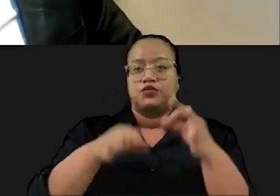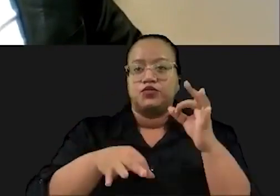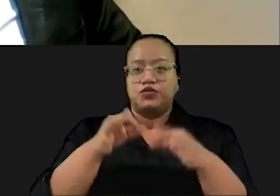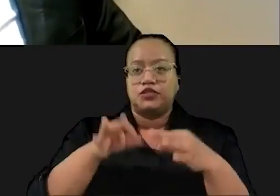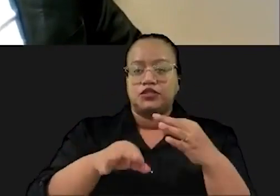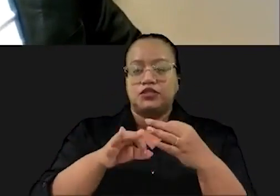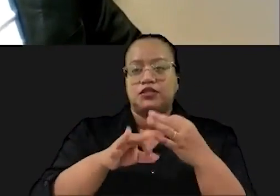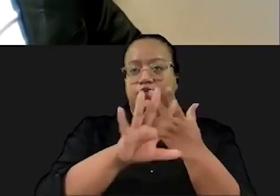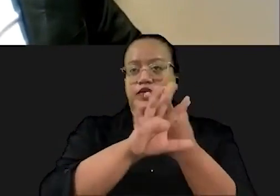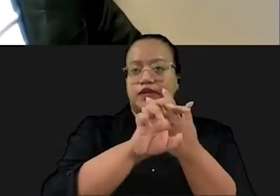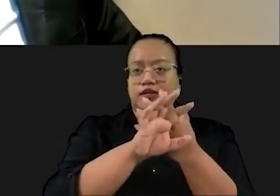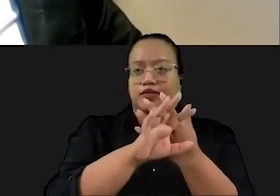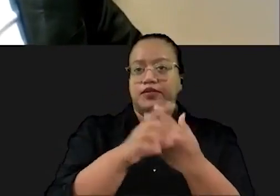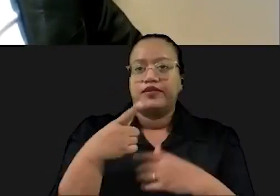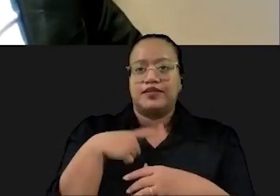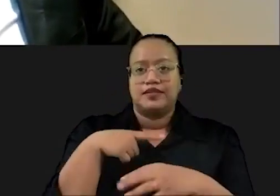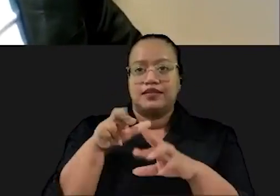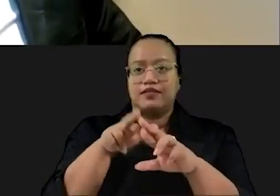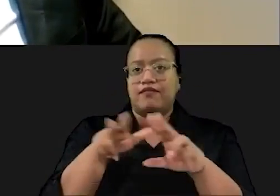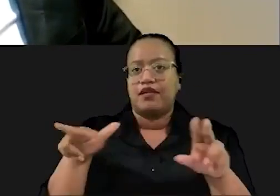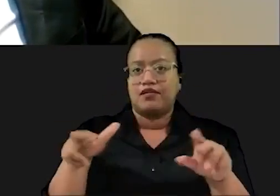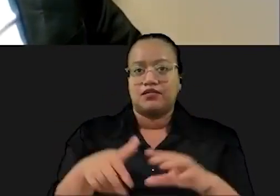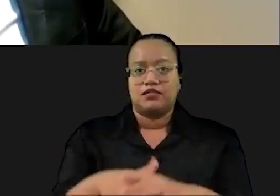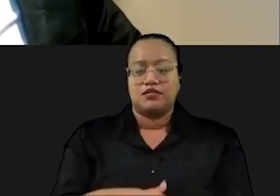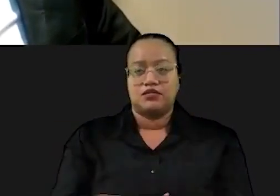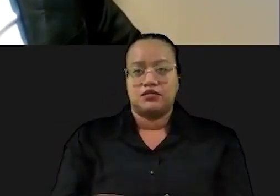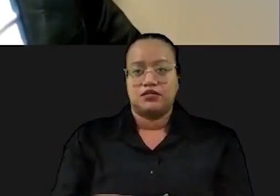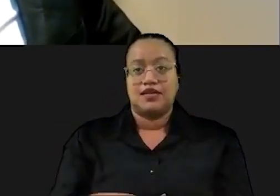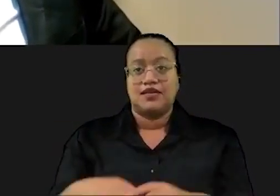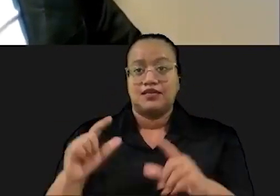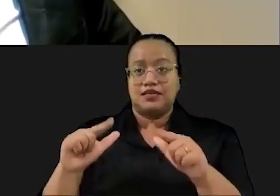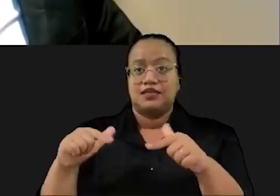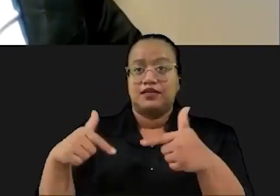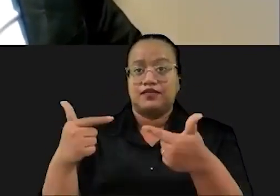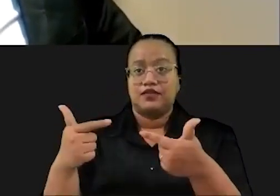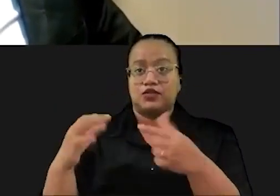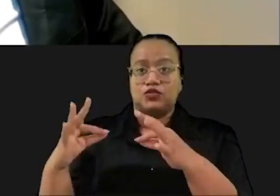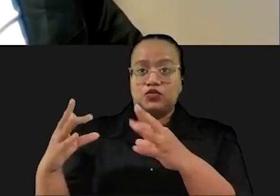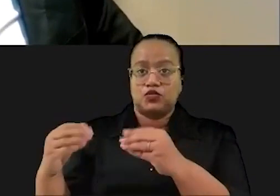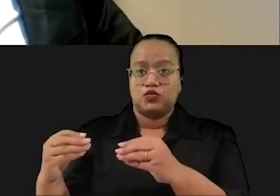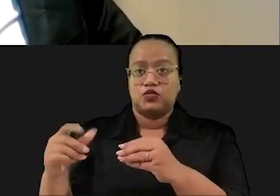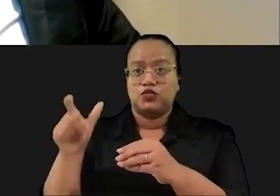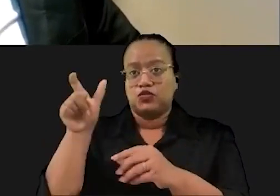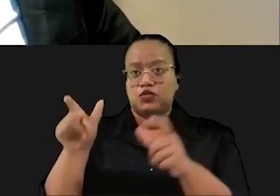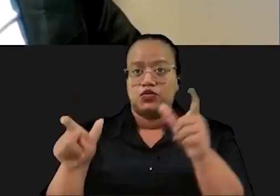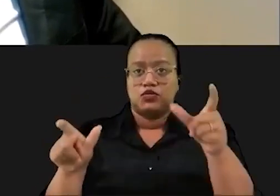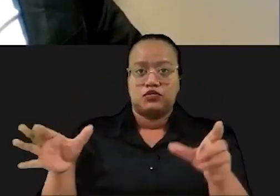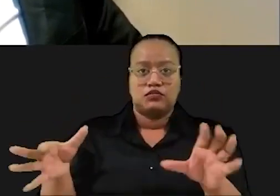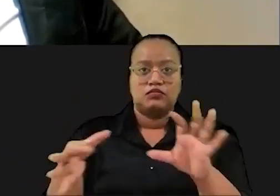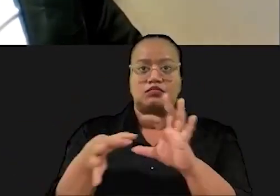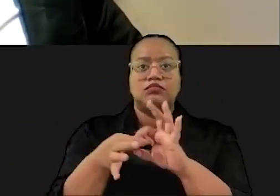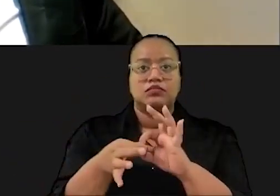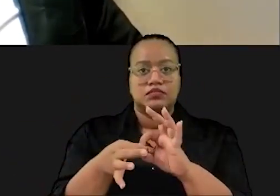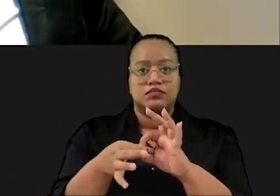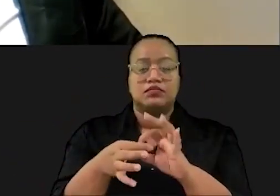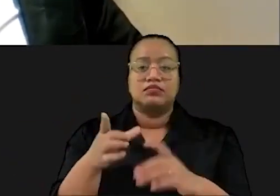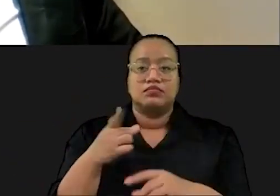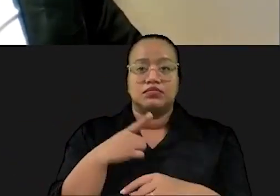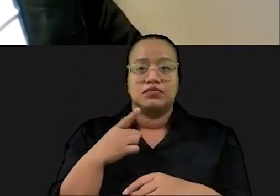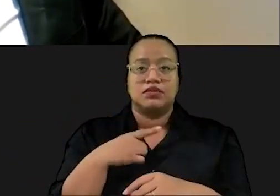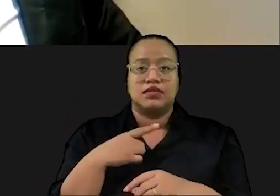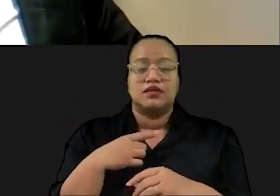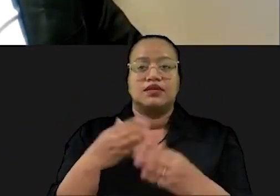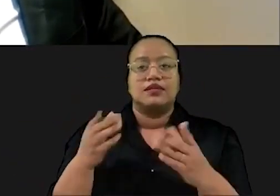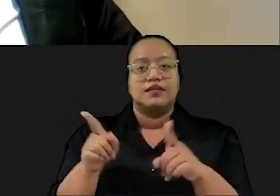Esses serviços todos, eles se conectam frequentemente com o PJE. Aqui também na PDPJ, hoje,